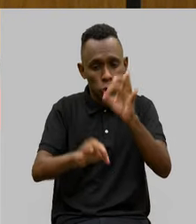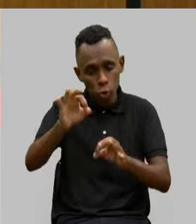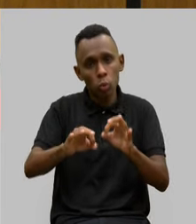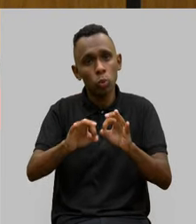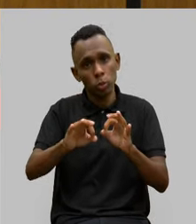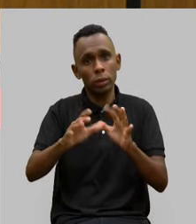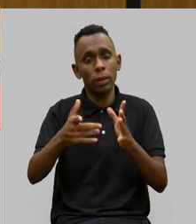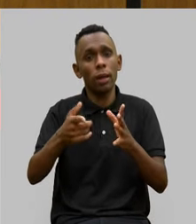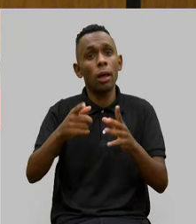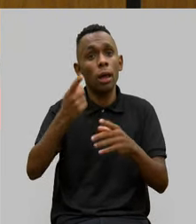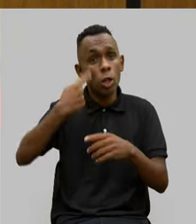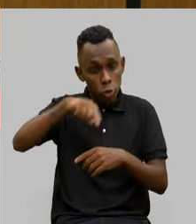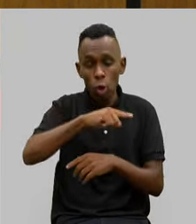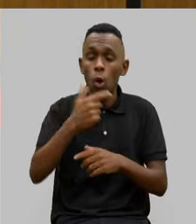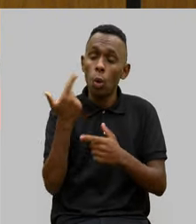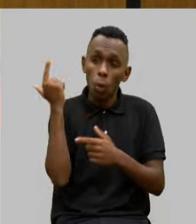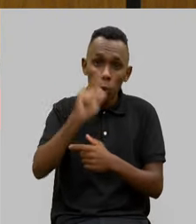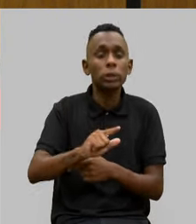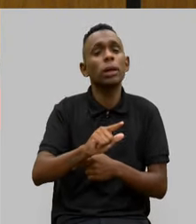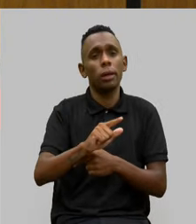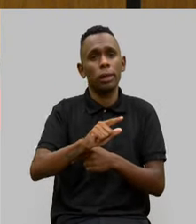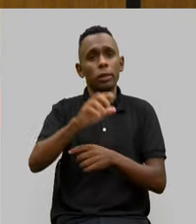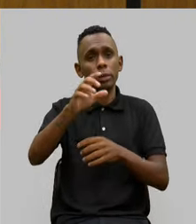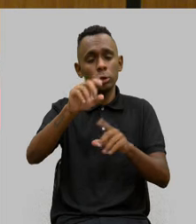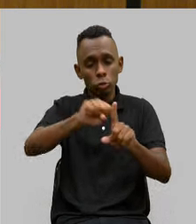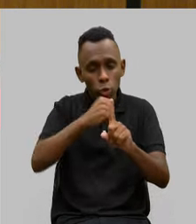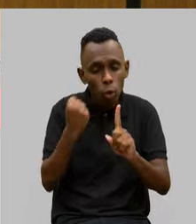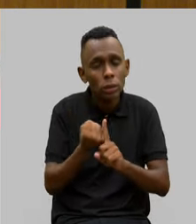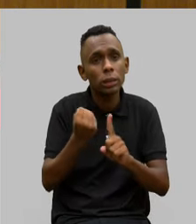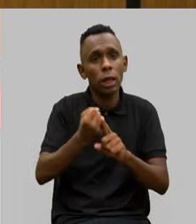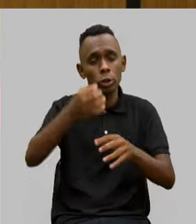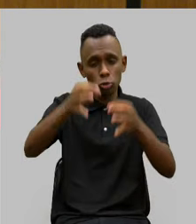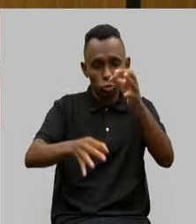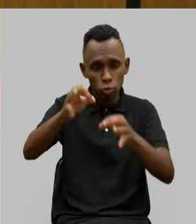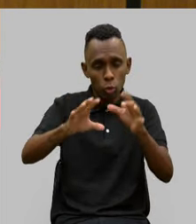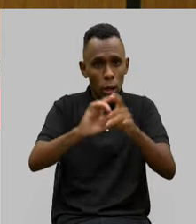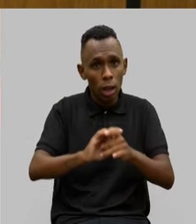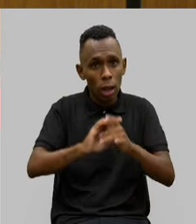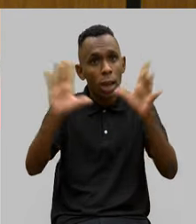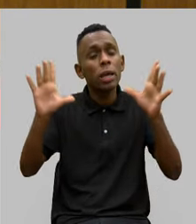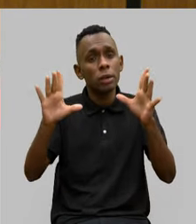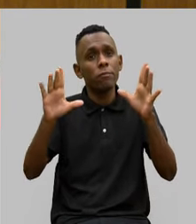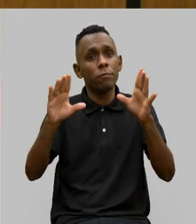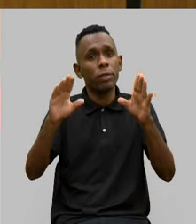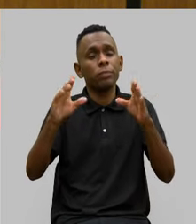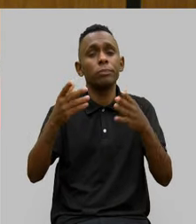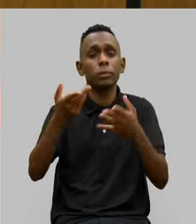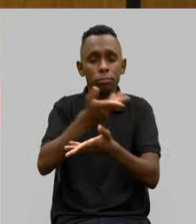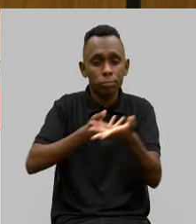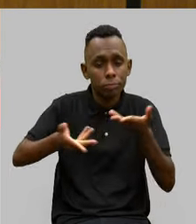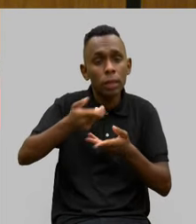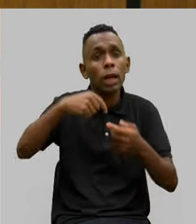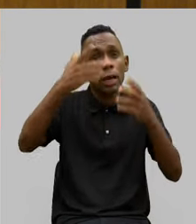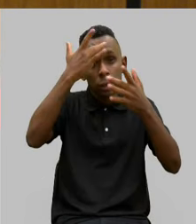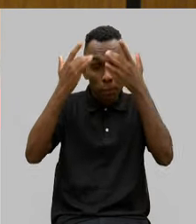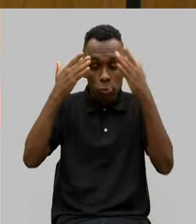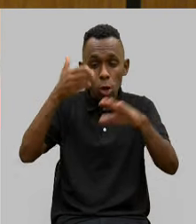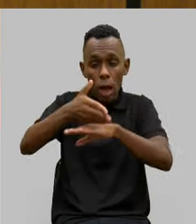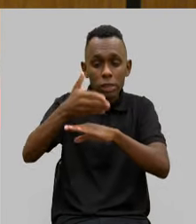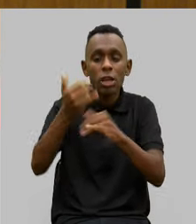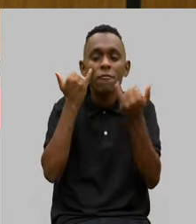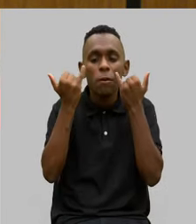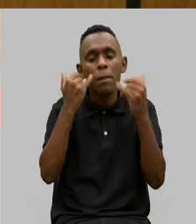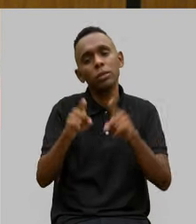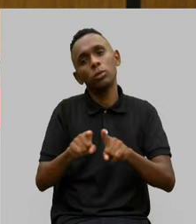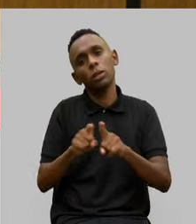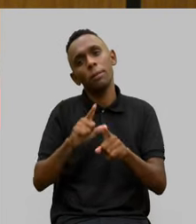construir Essa sociedade livre Essa sociedade justa Essa sociedade solidária quando as pessoas também TM acesso à